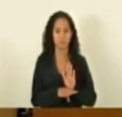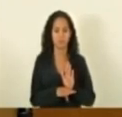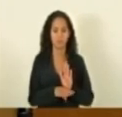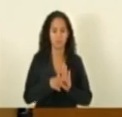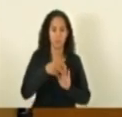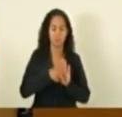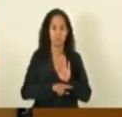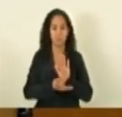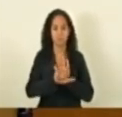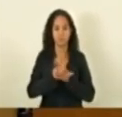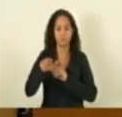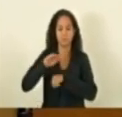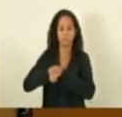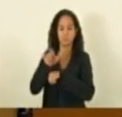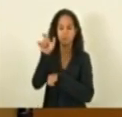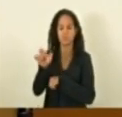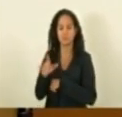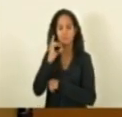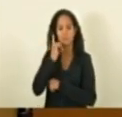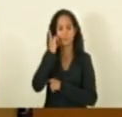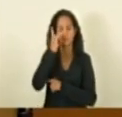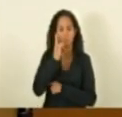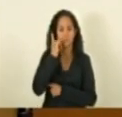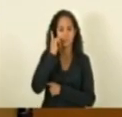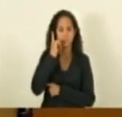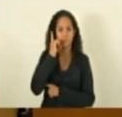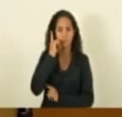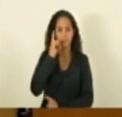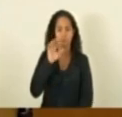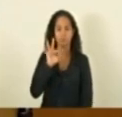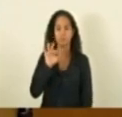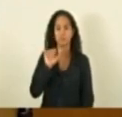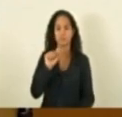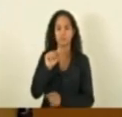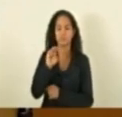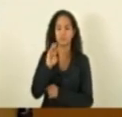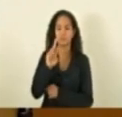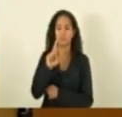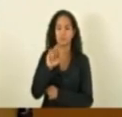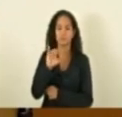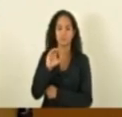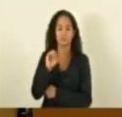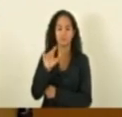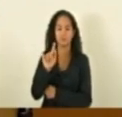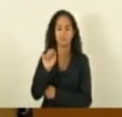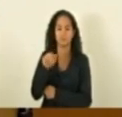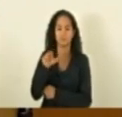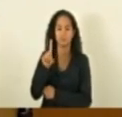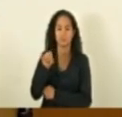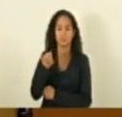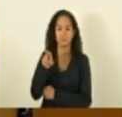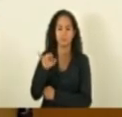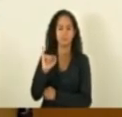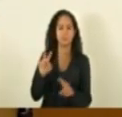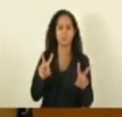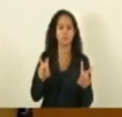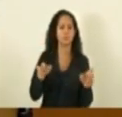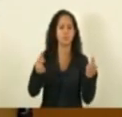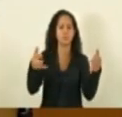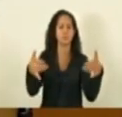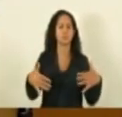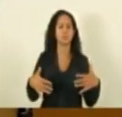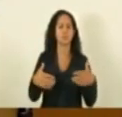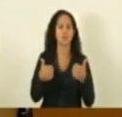um projeto de lei de autoria do deputado Fabrício Gandini, que dispõe sobre o aumento